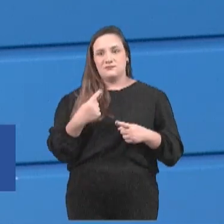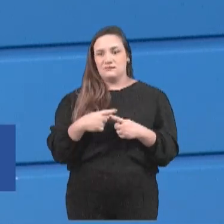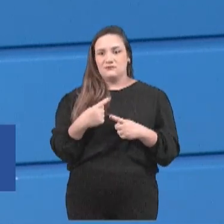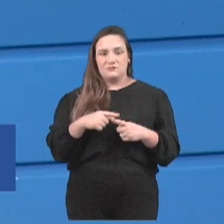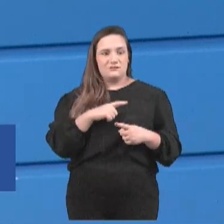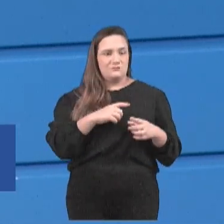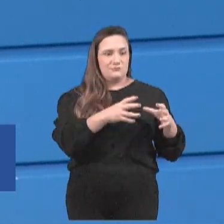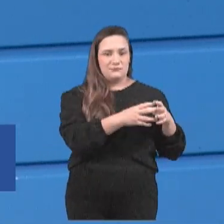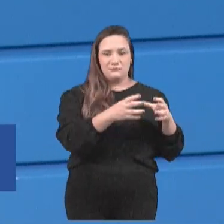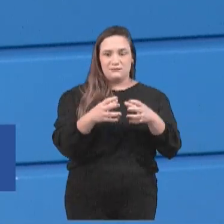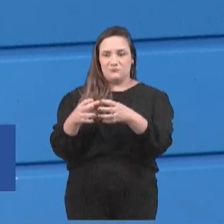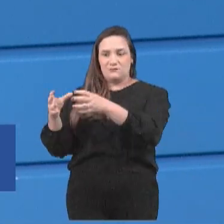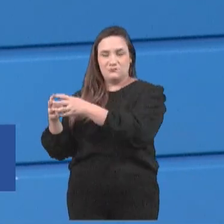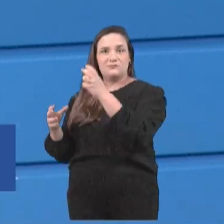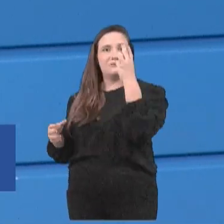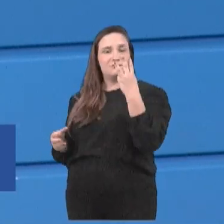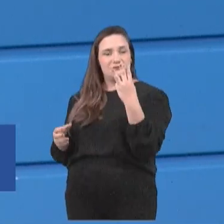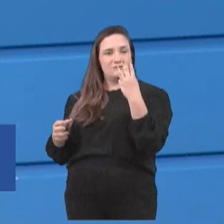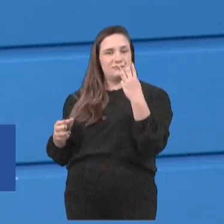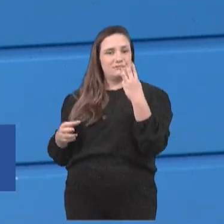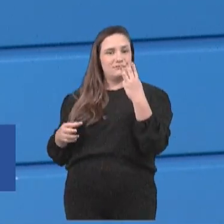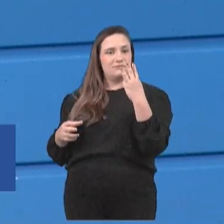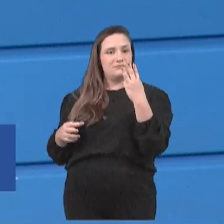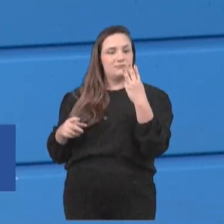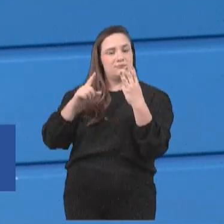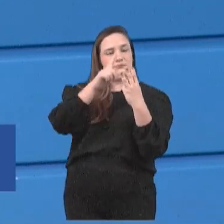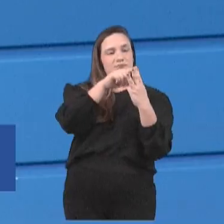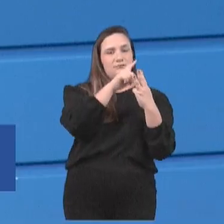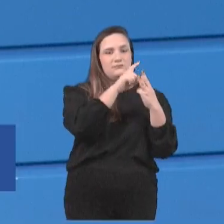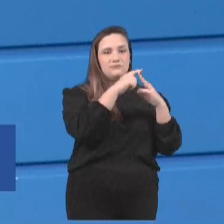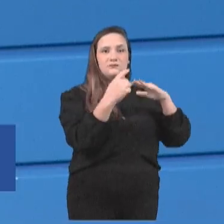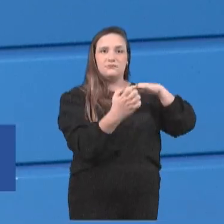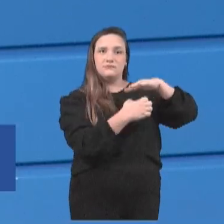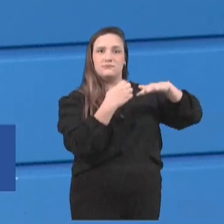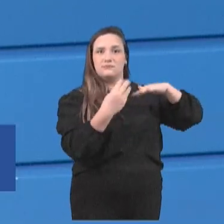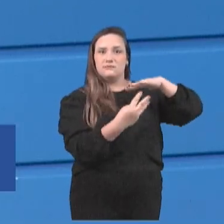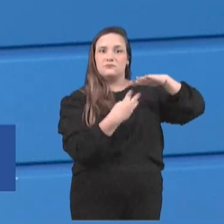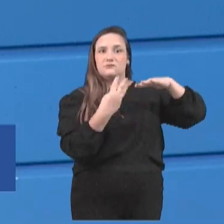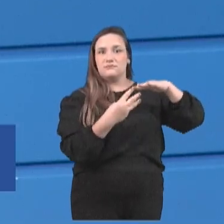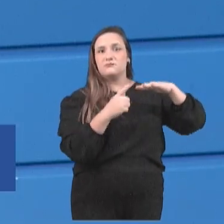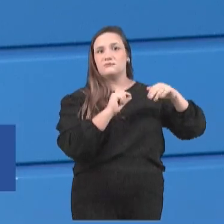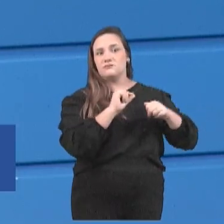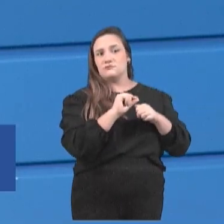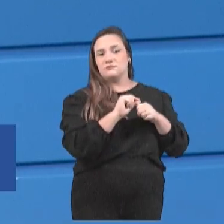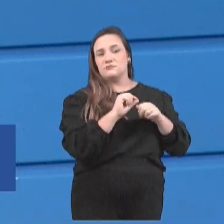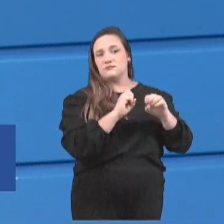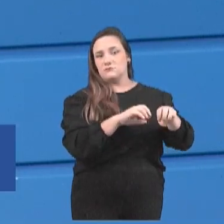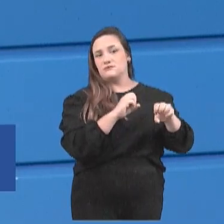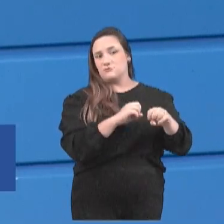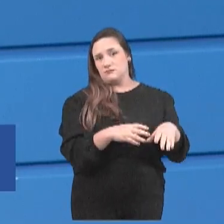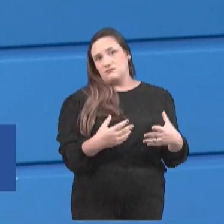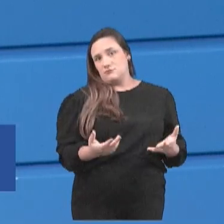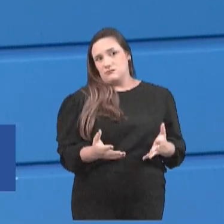empresas terceirizadas que desenvolvem parte das aulas. Então, hoje a gente tem uma situação